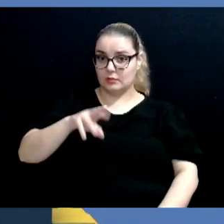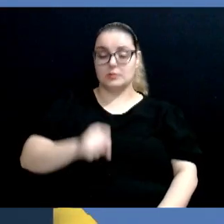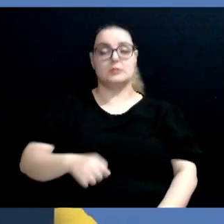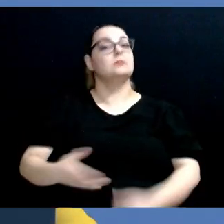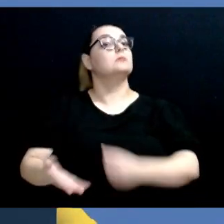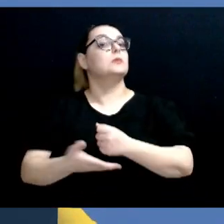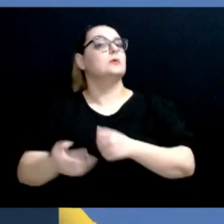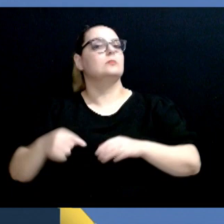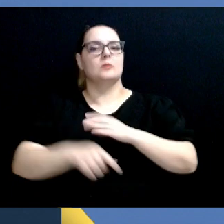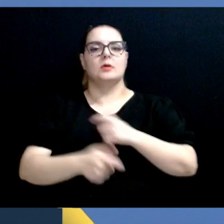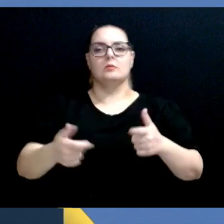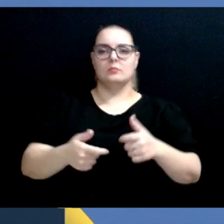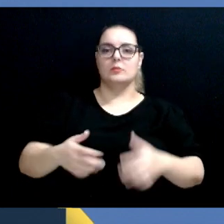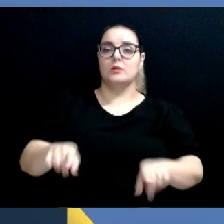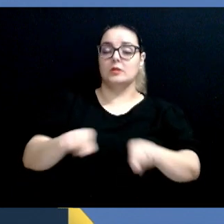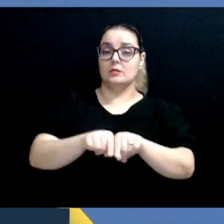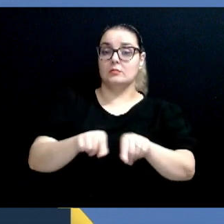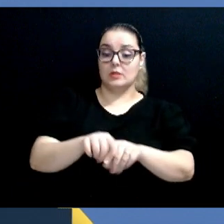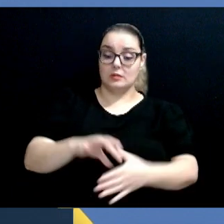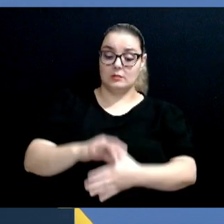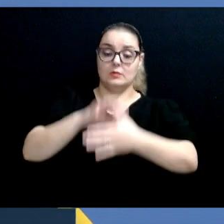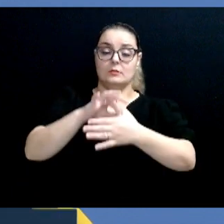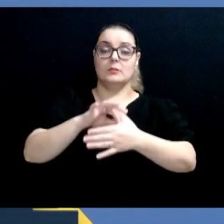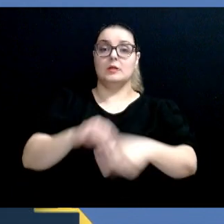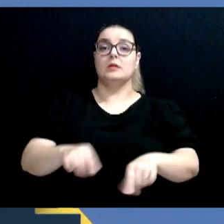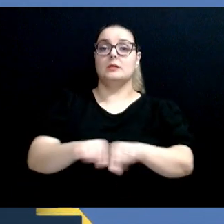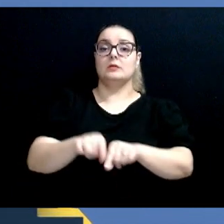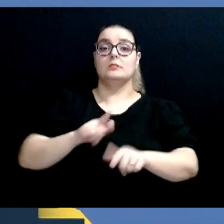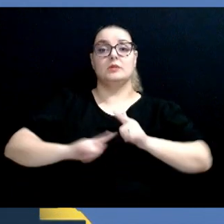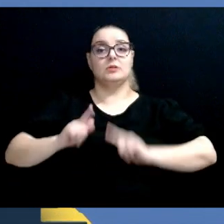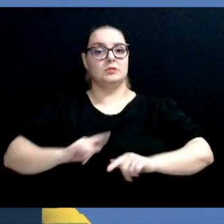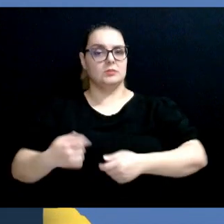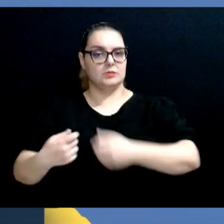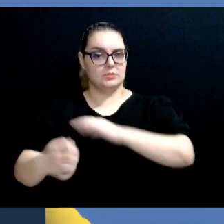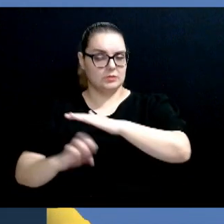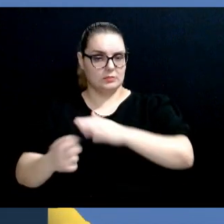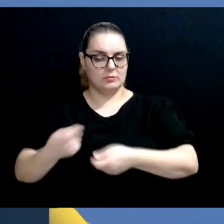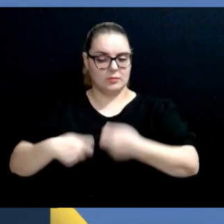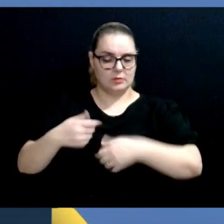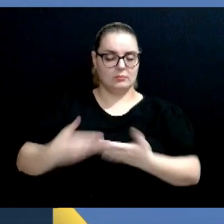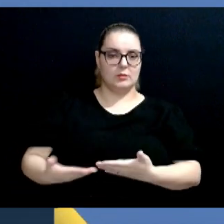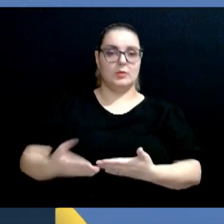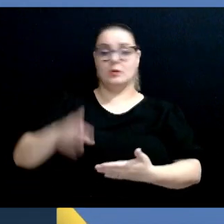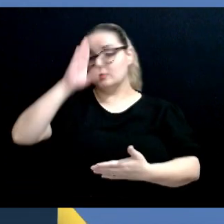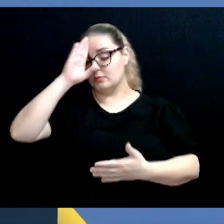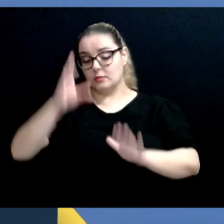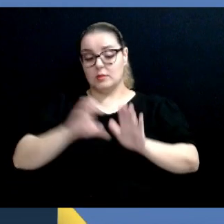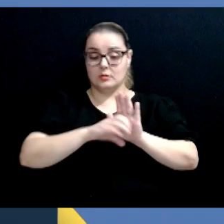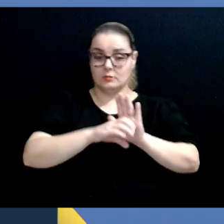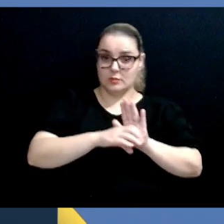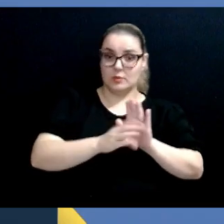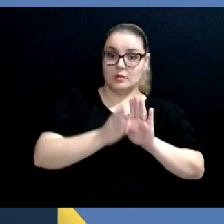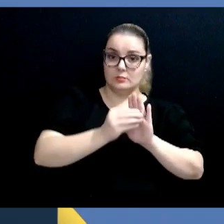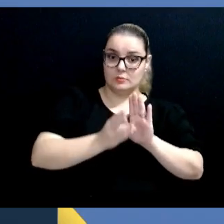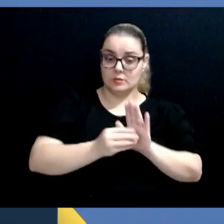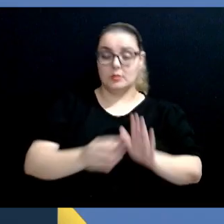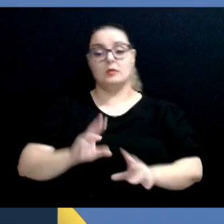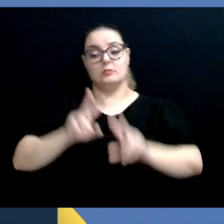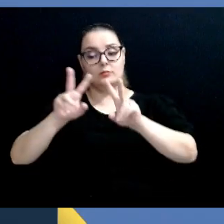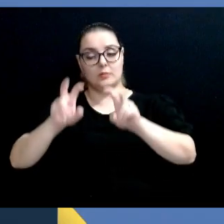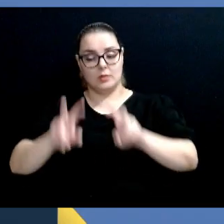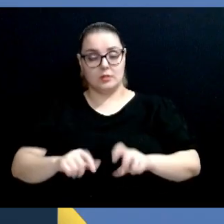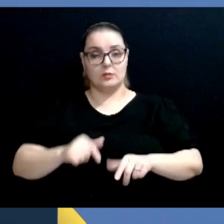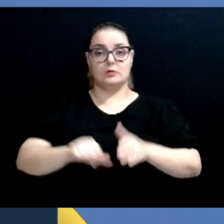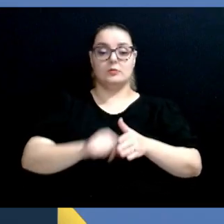Empreendedorismo 360 graus, criação, modelagem e gestão de negócios na prática. Neste guia